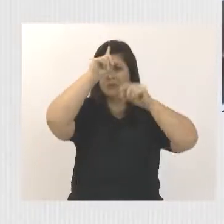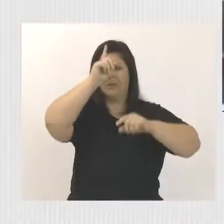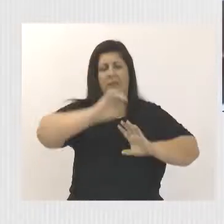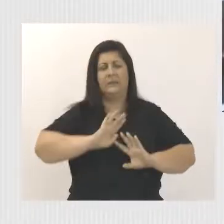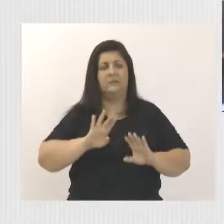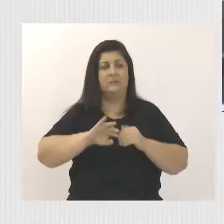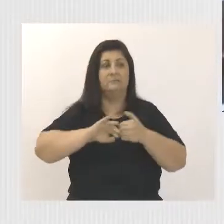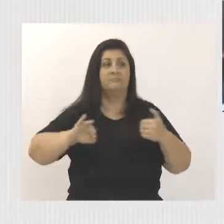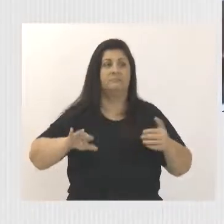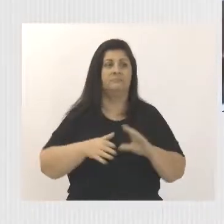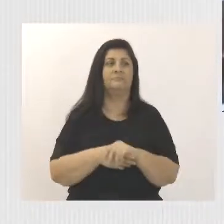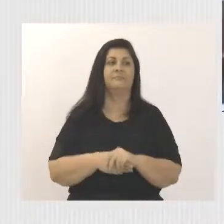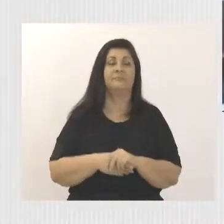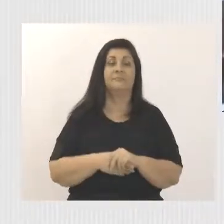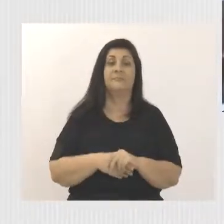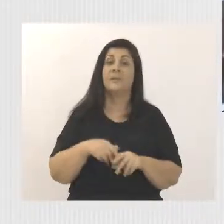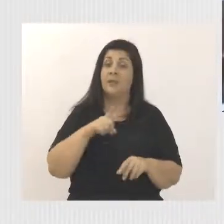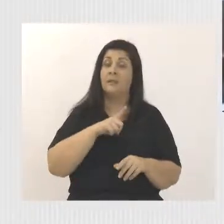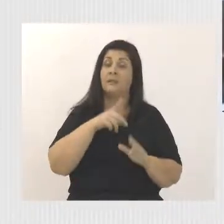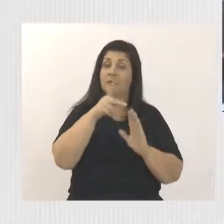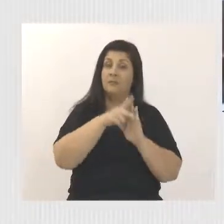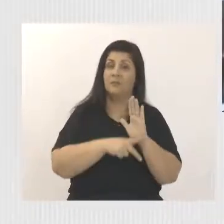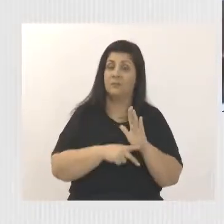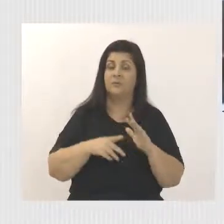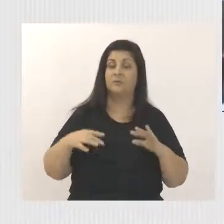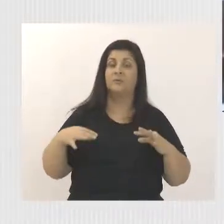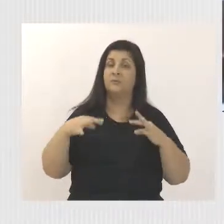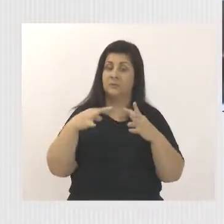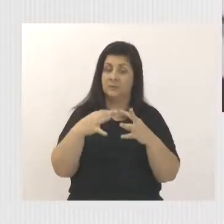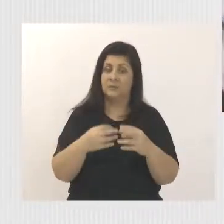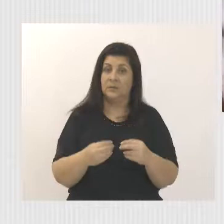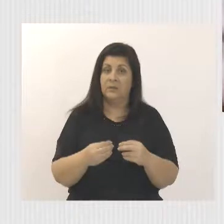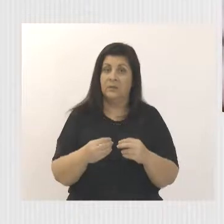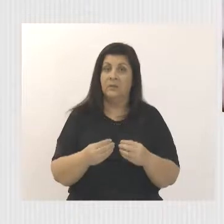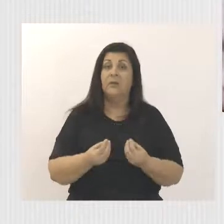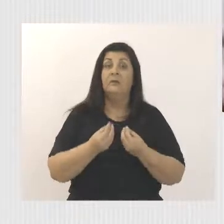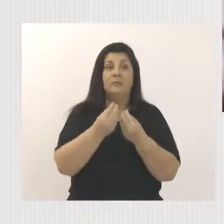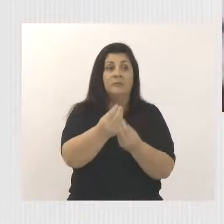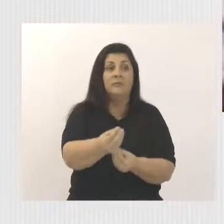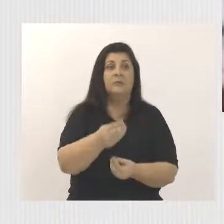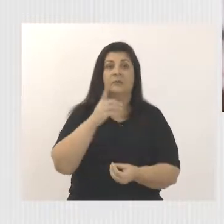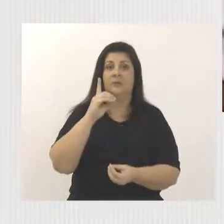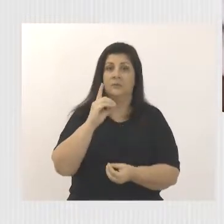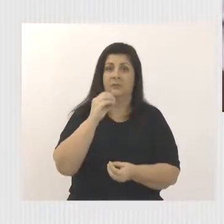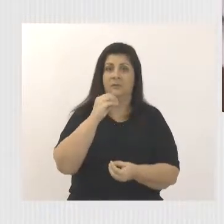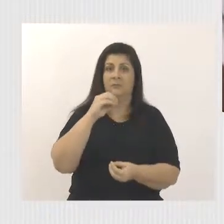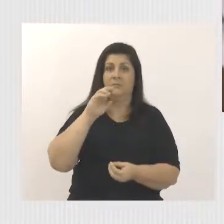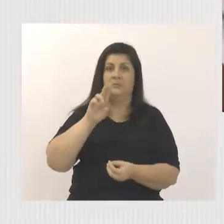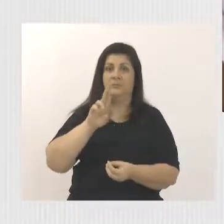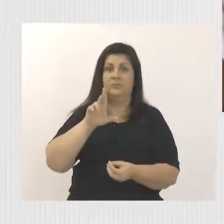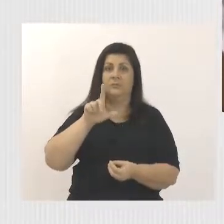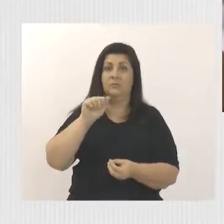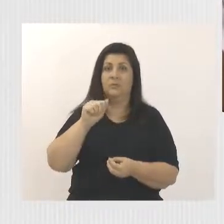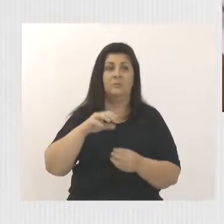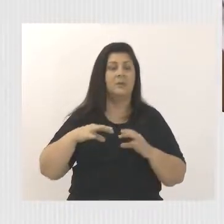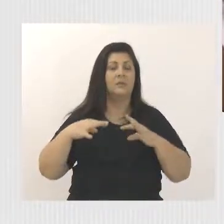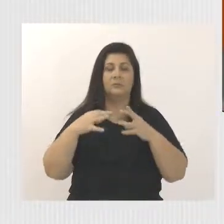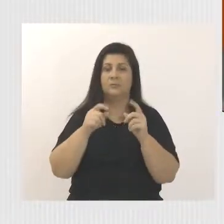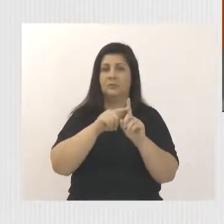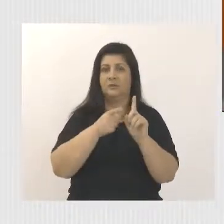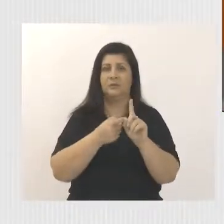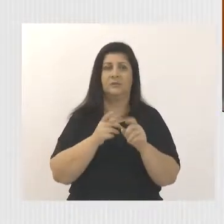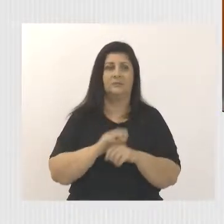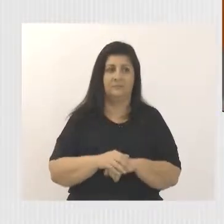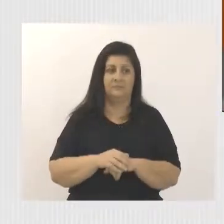um projeto para que as maternidades públicas ofereçam o serviço das doulas para todas as grávidas, até mesmo antes do